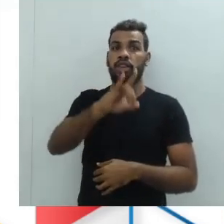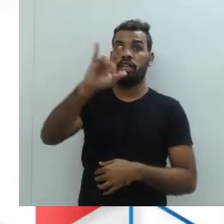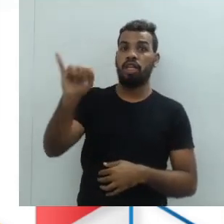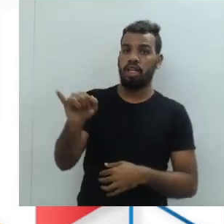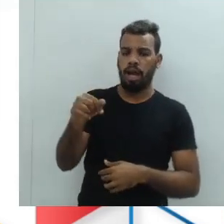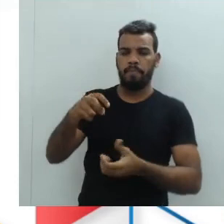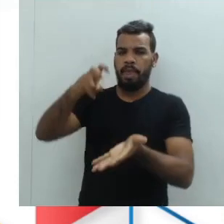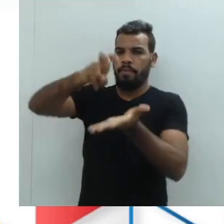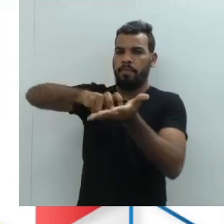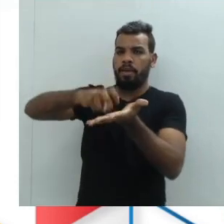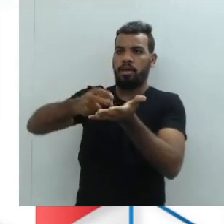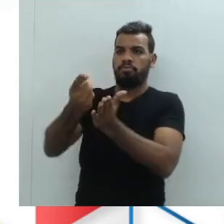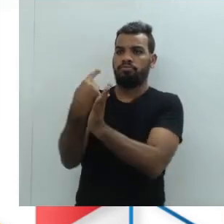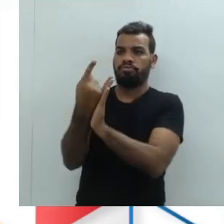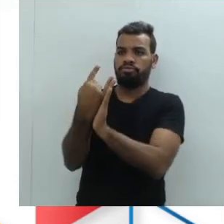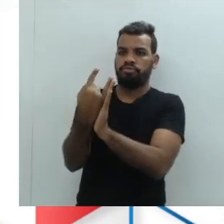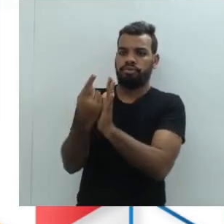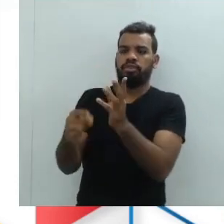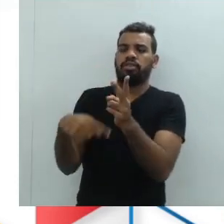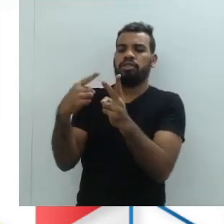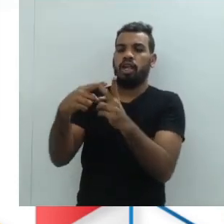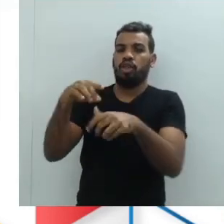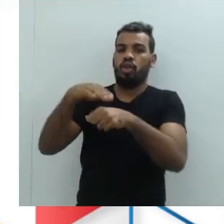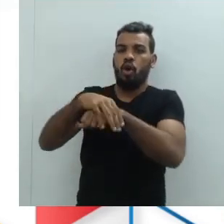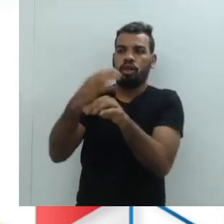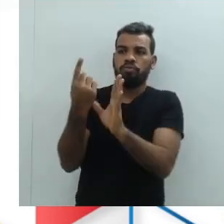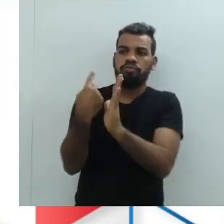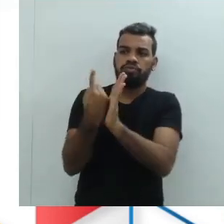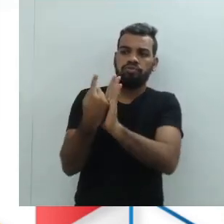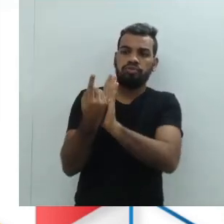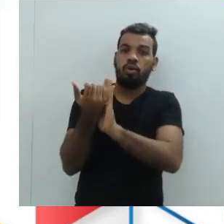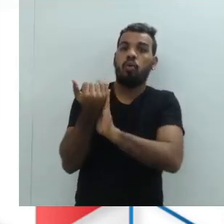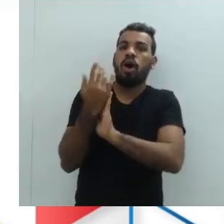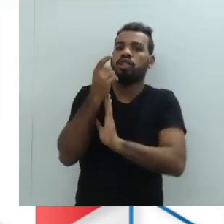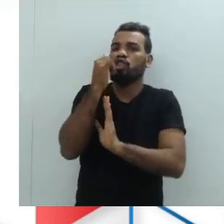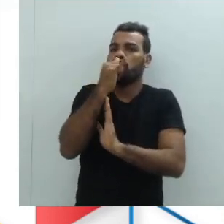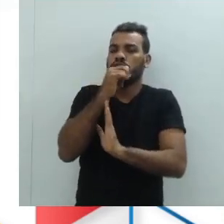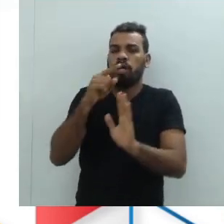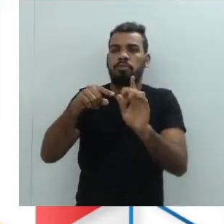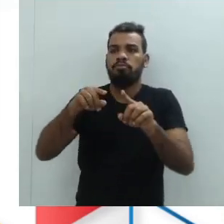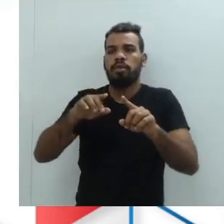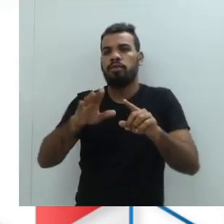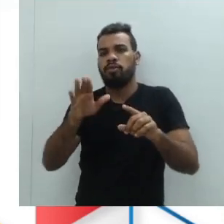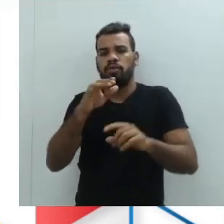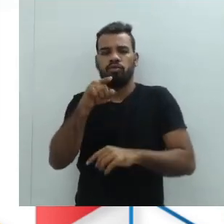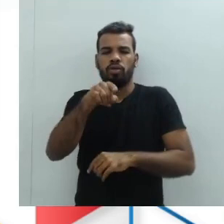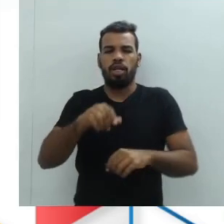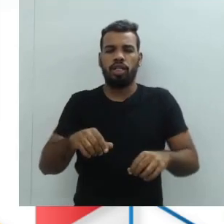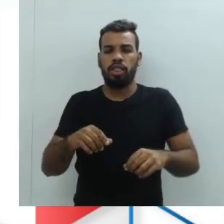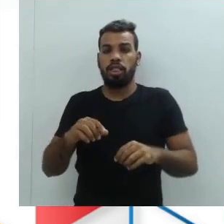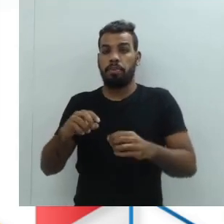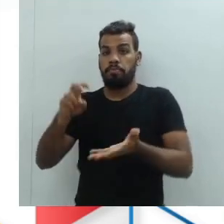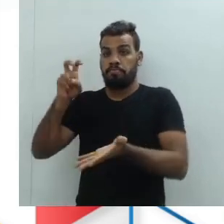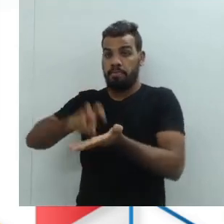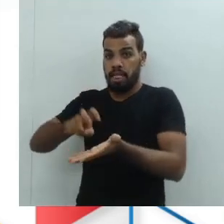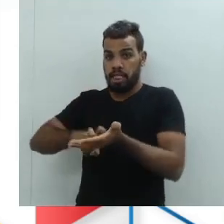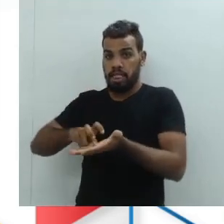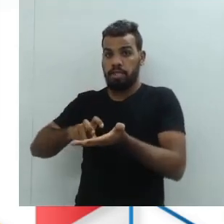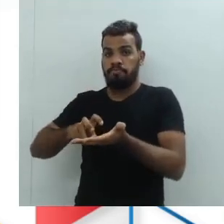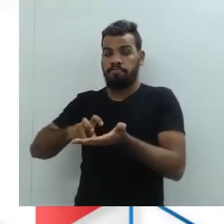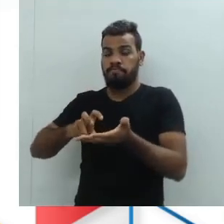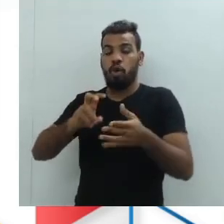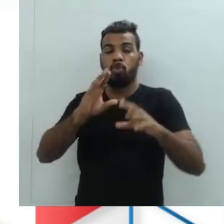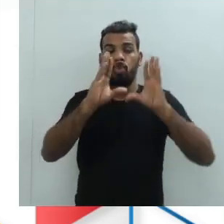pela manhã, leitura pela noite. Por exemplo, se de manhã você gastou 20 kW e de noite você gastou 100,